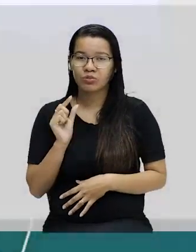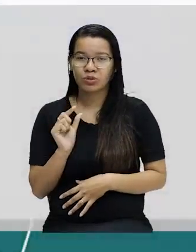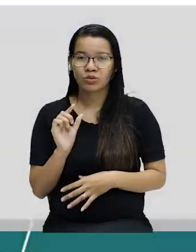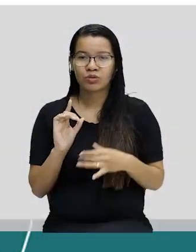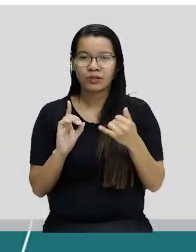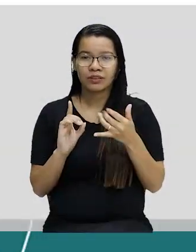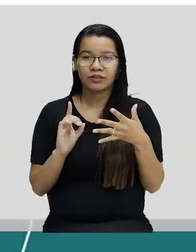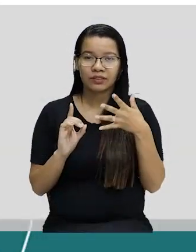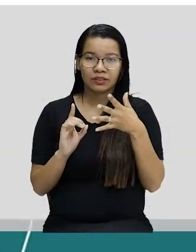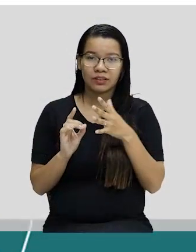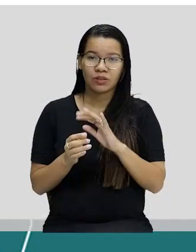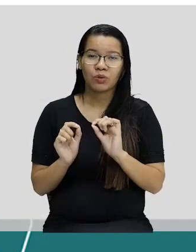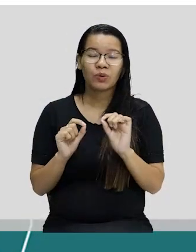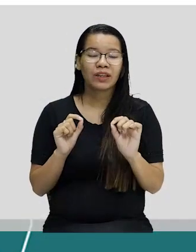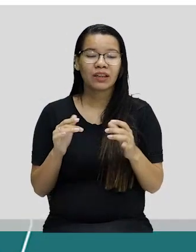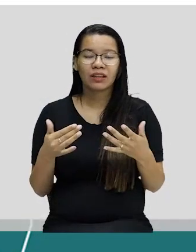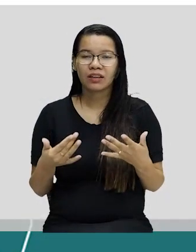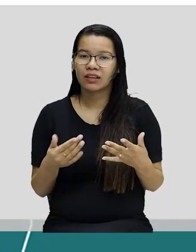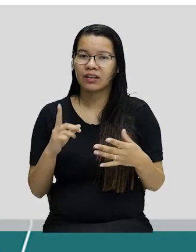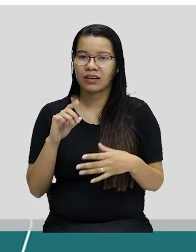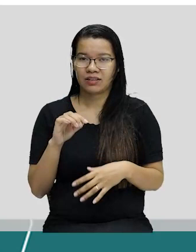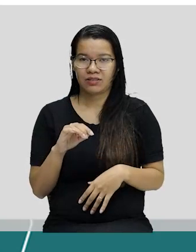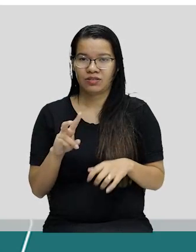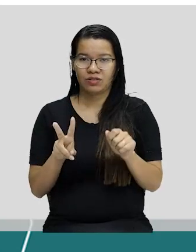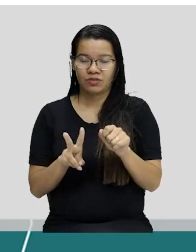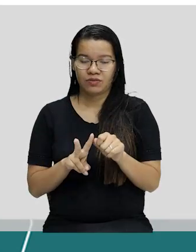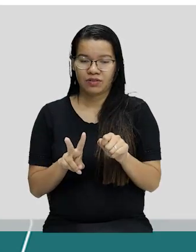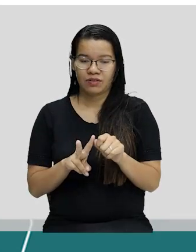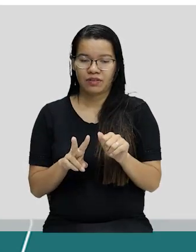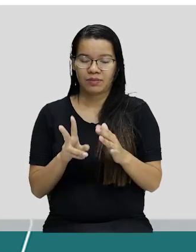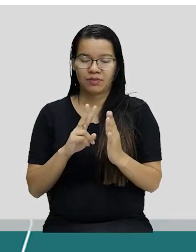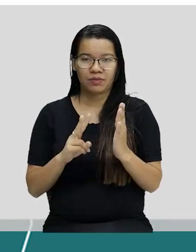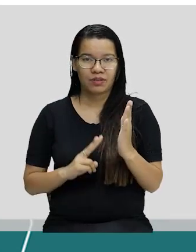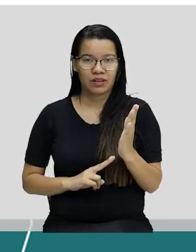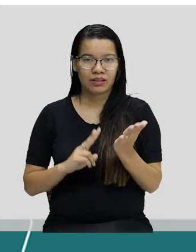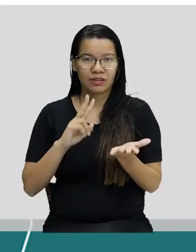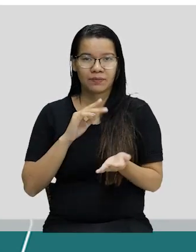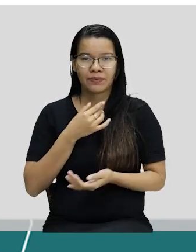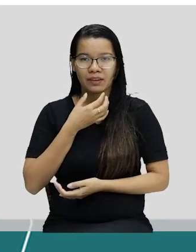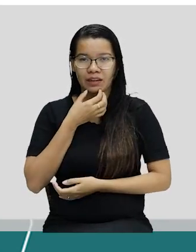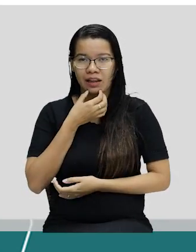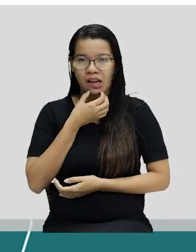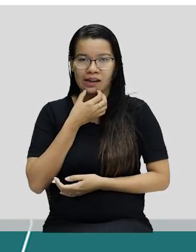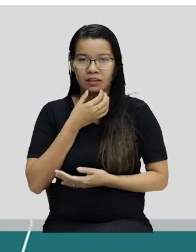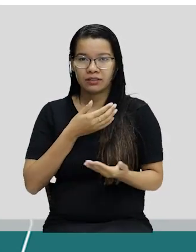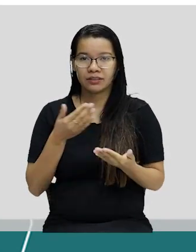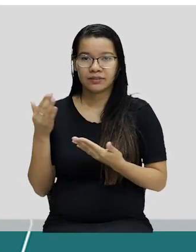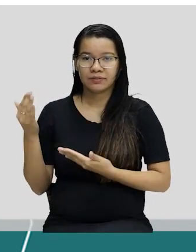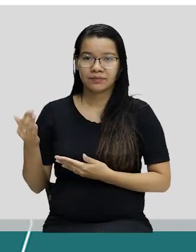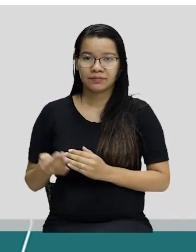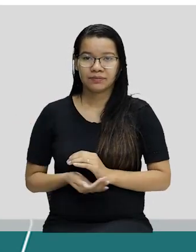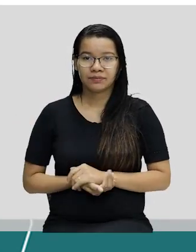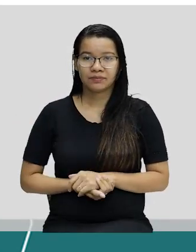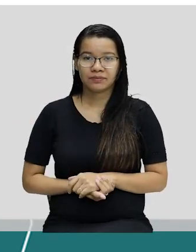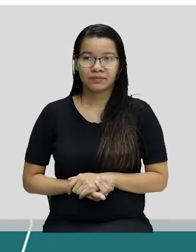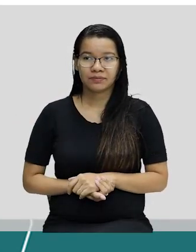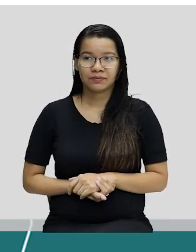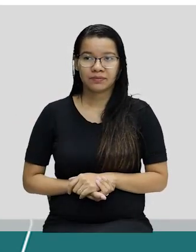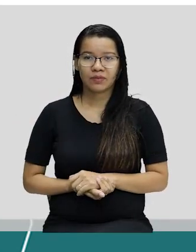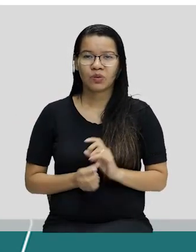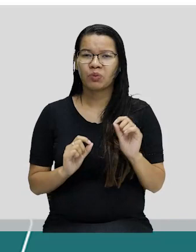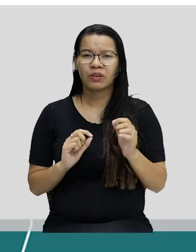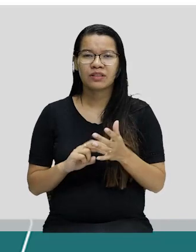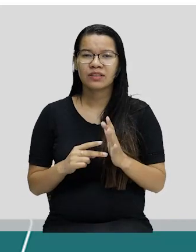que são advérbios? Adverbs are one of the four major word classes. O